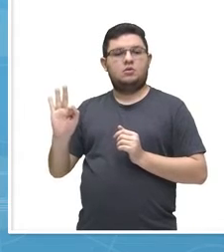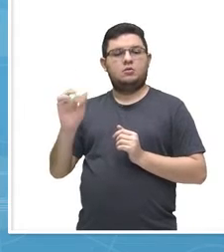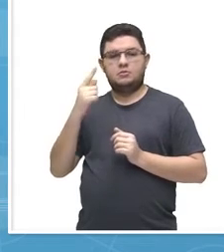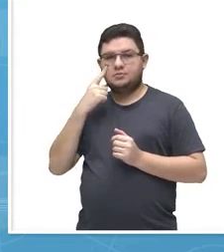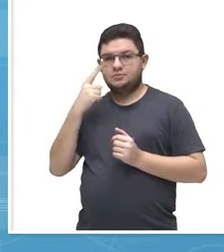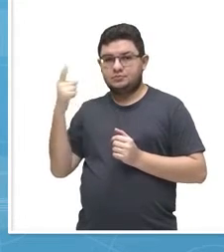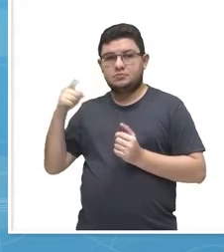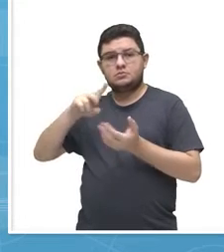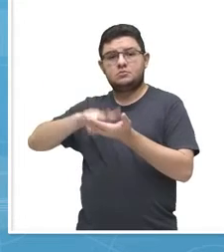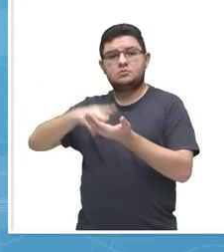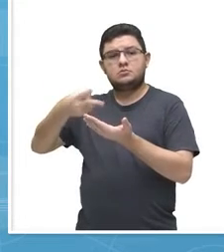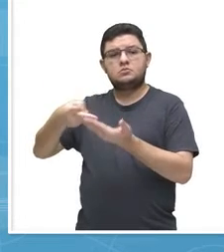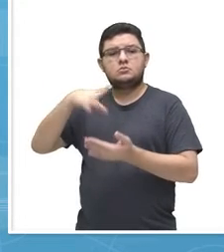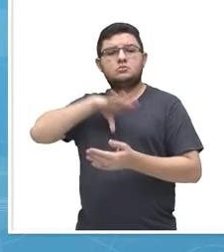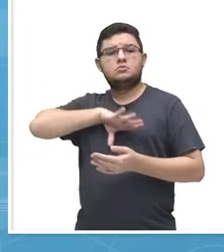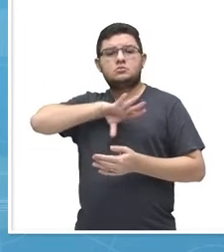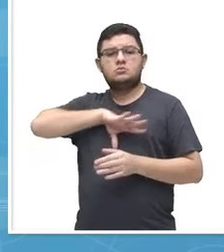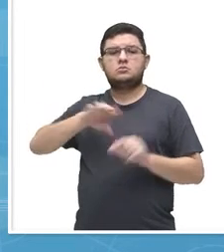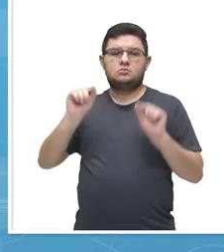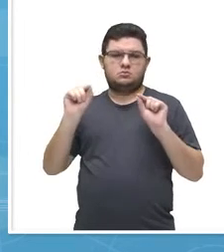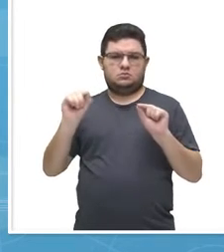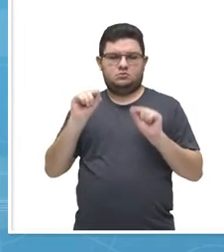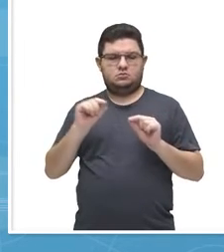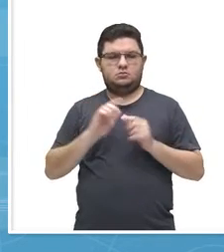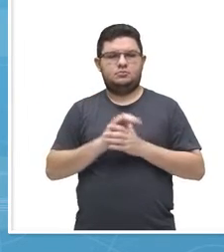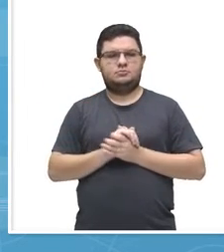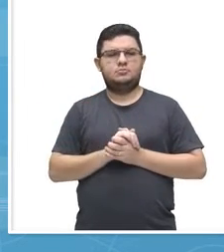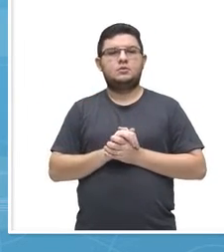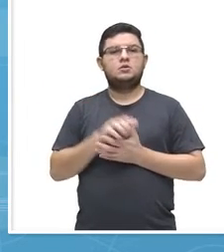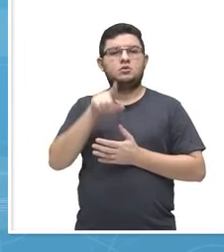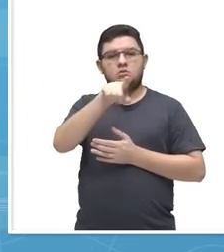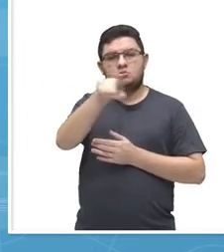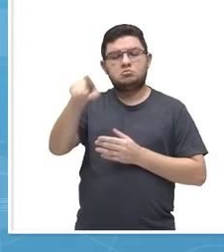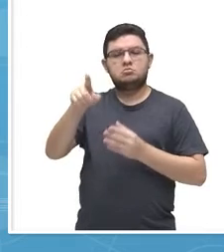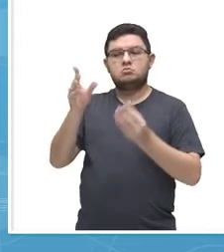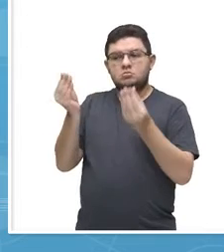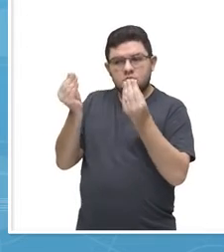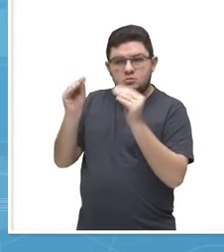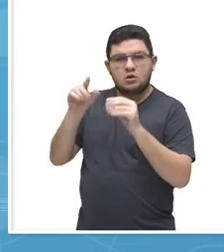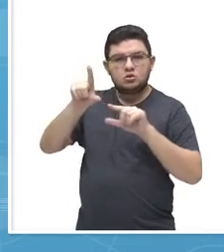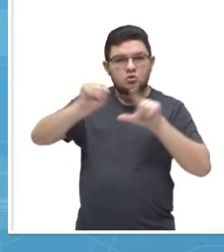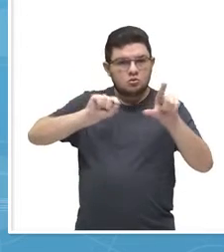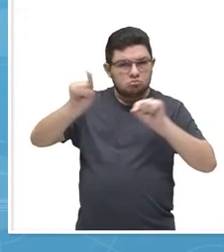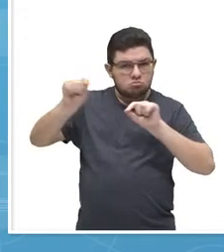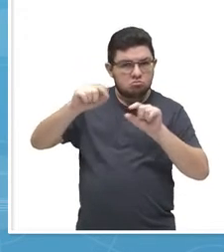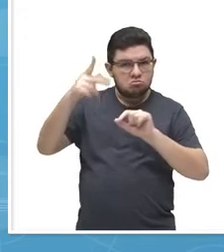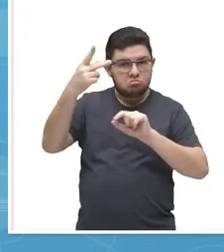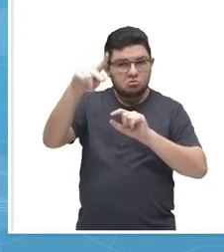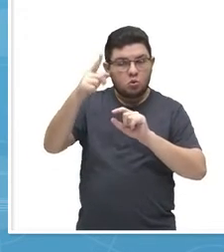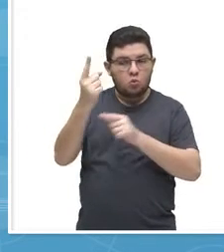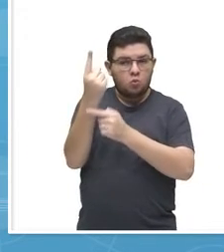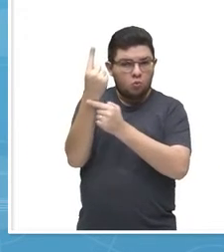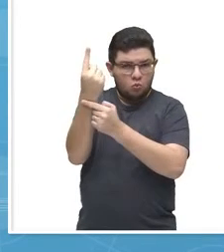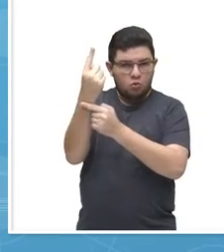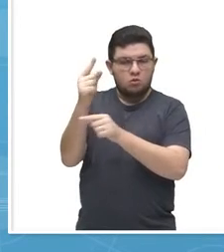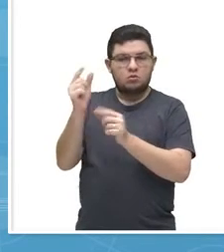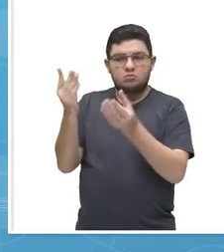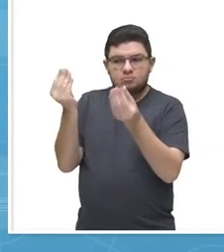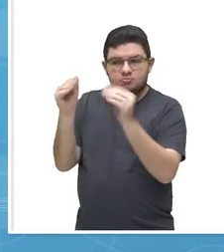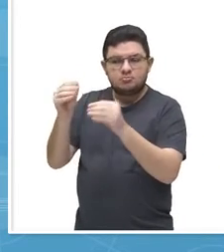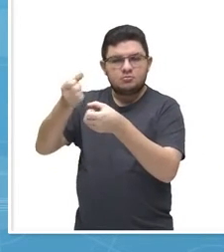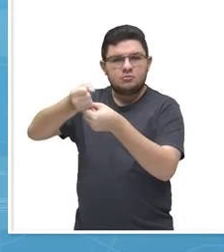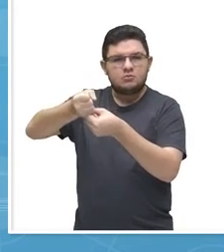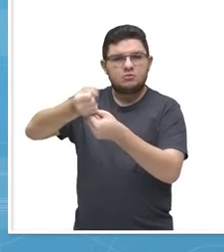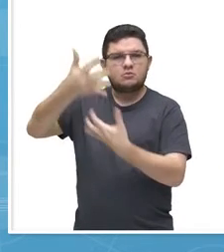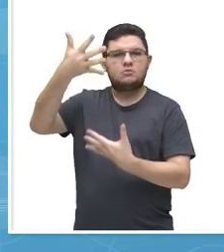friends, go biking, listen to music. Podem postar, escolha uma e coloca lá no chat que vocês acharam. Tudo bem, people? Escolha um